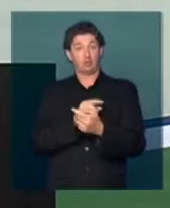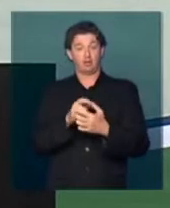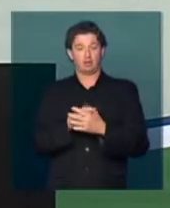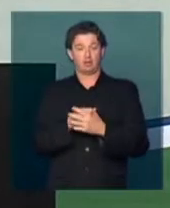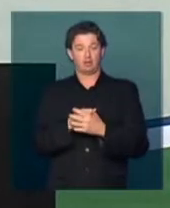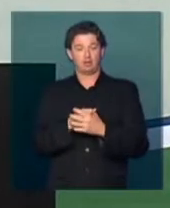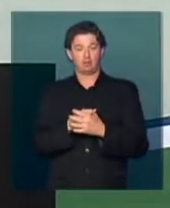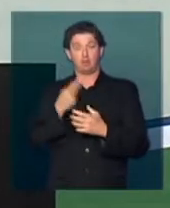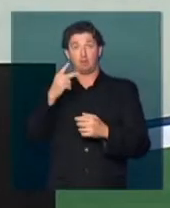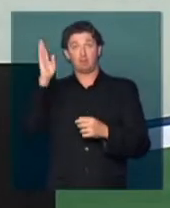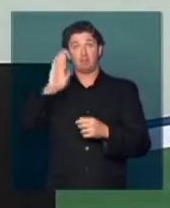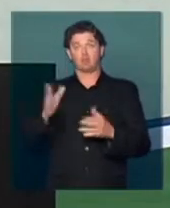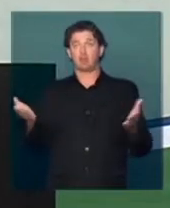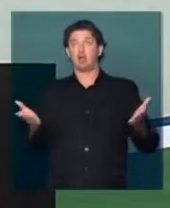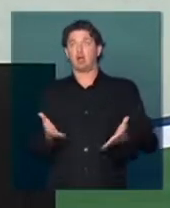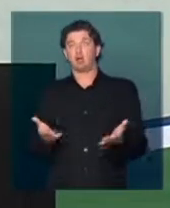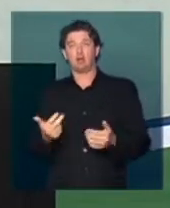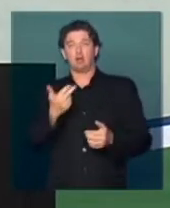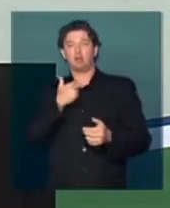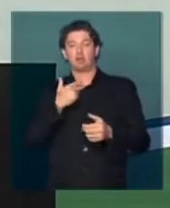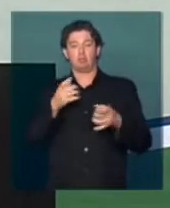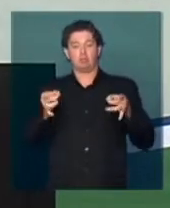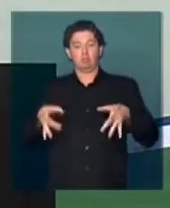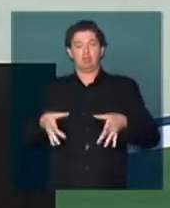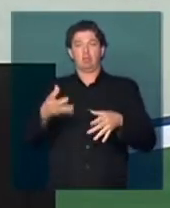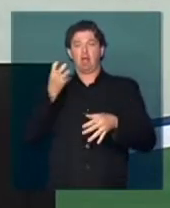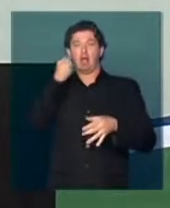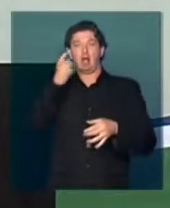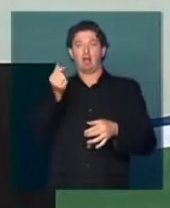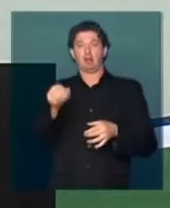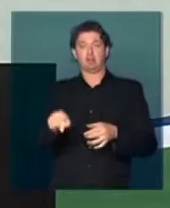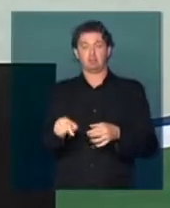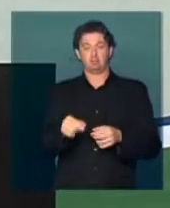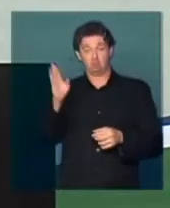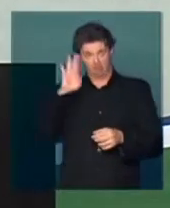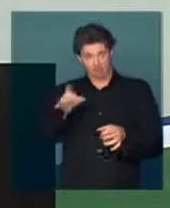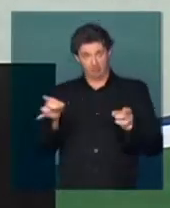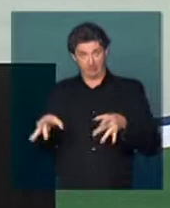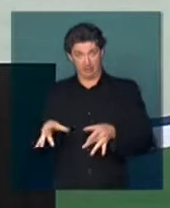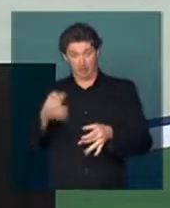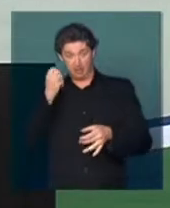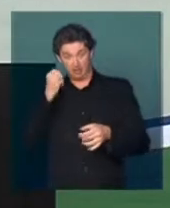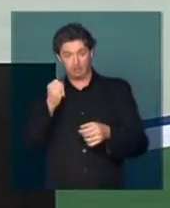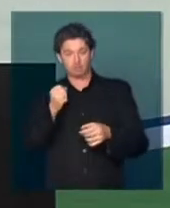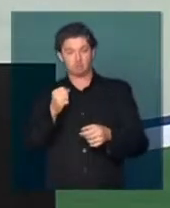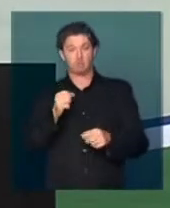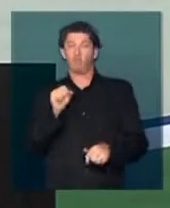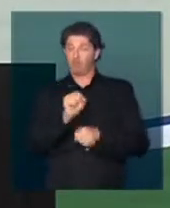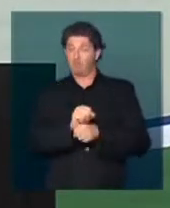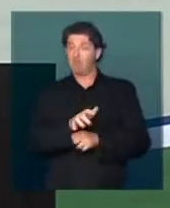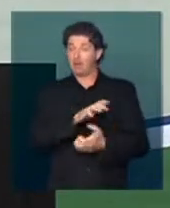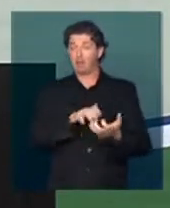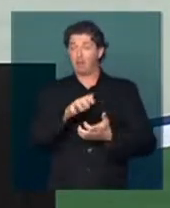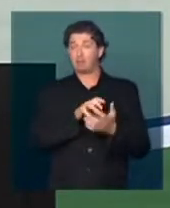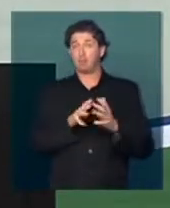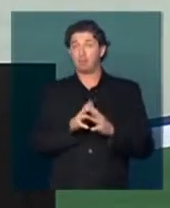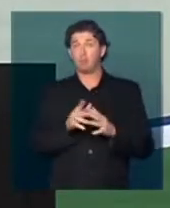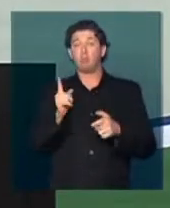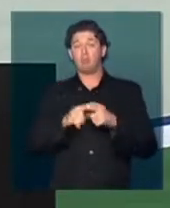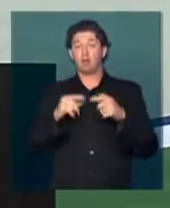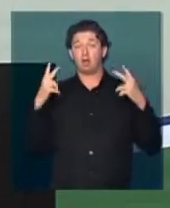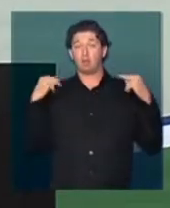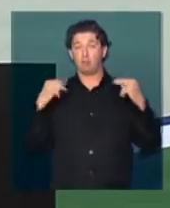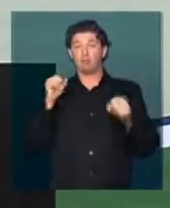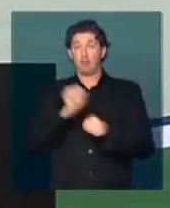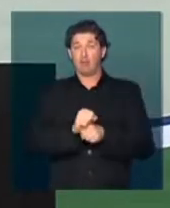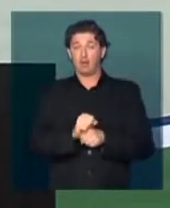está dizendo, o Brasil, nesse momento, não pode abrir mão dessa arrecadação. O Brasil vai abrir mão da arrecadação na parada dos caminhões, na greve que vai